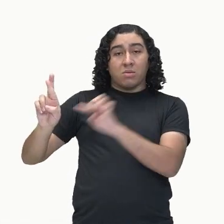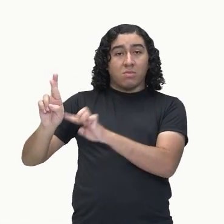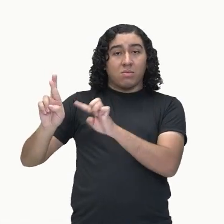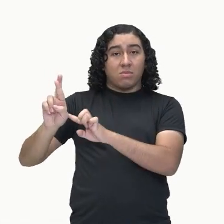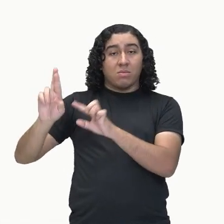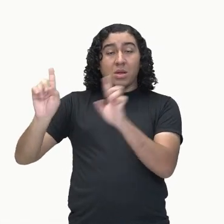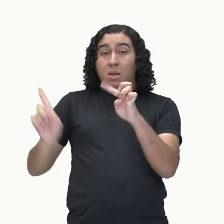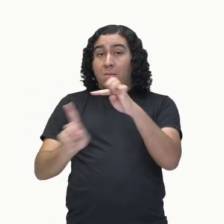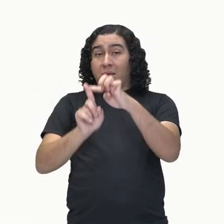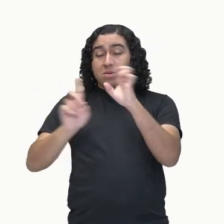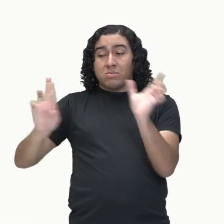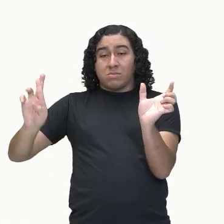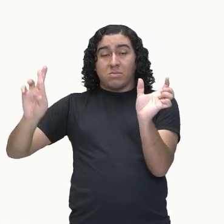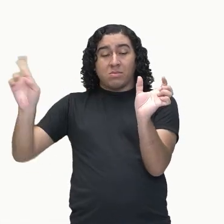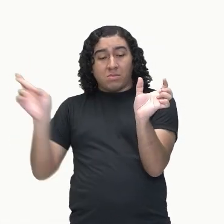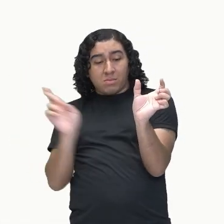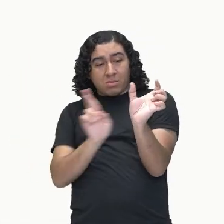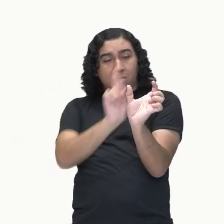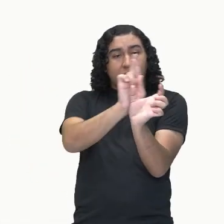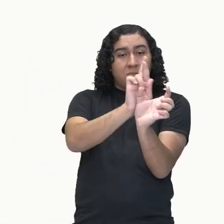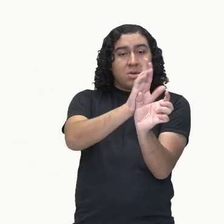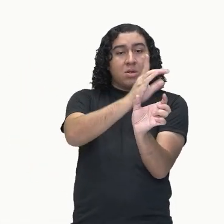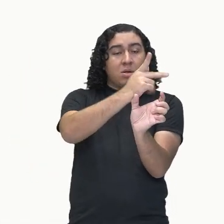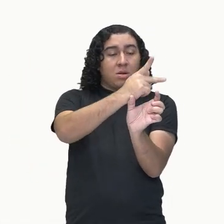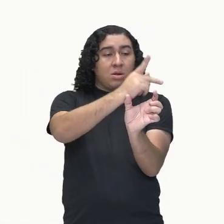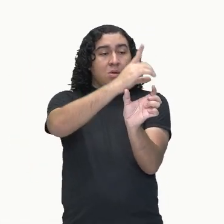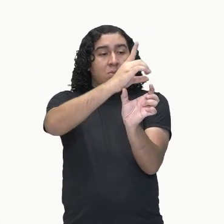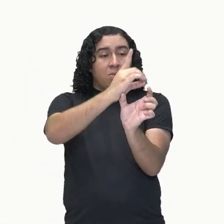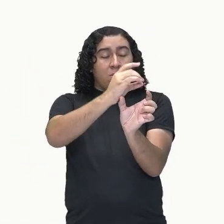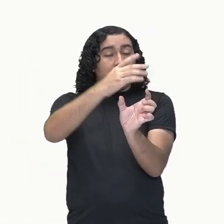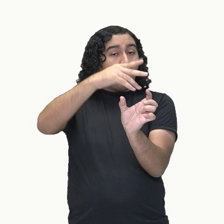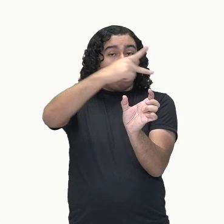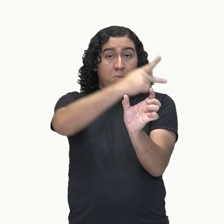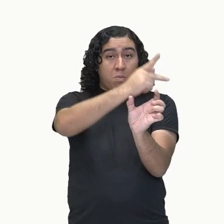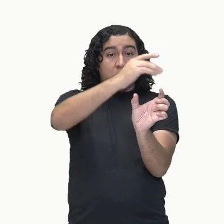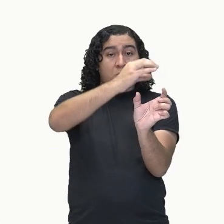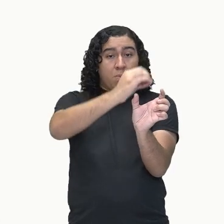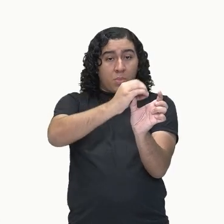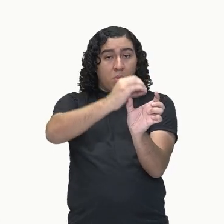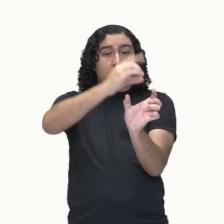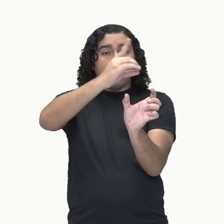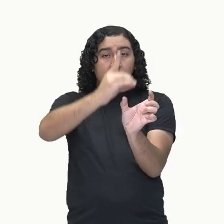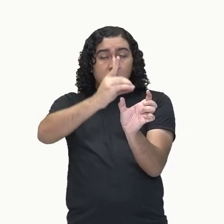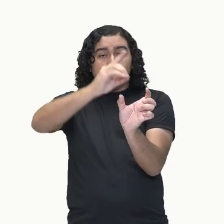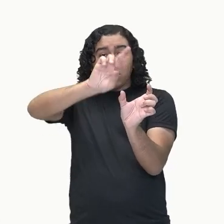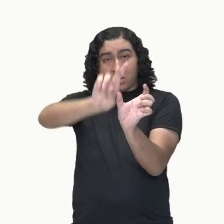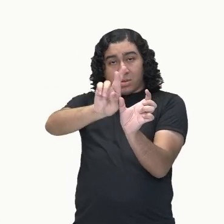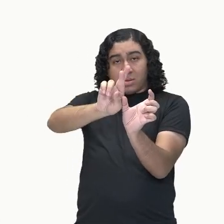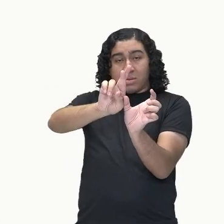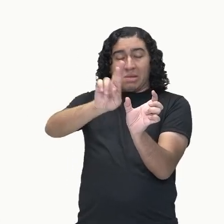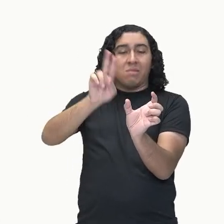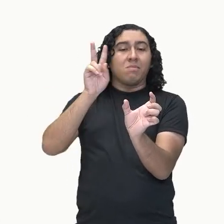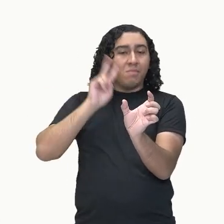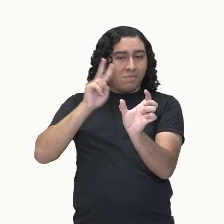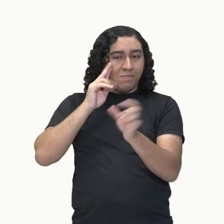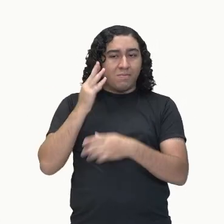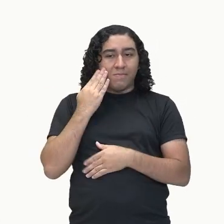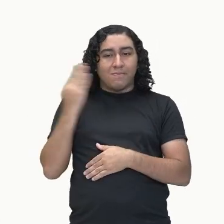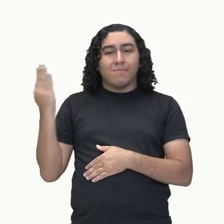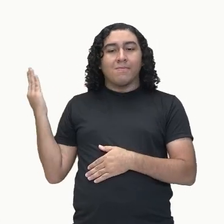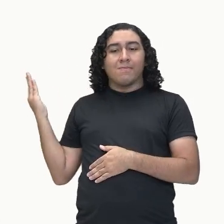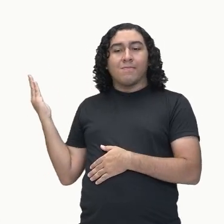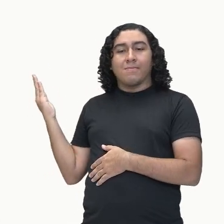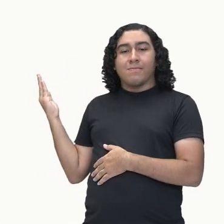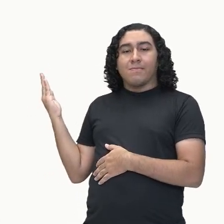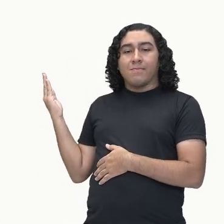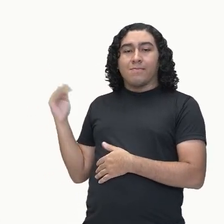não é verdade deop podri Tu podrias ele podria e esse R vai até o último elos podrian Ok